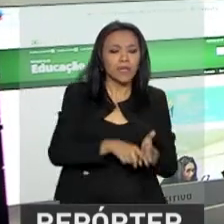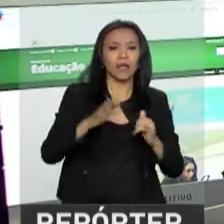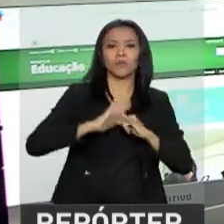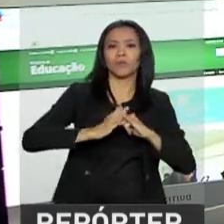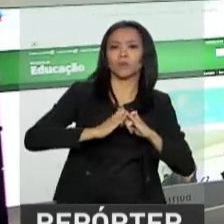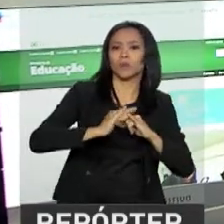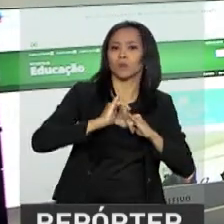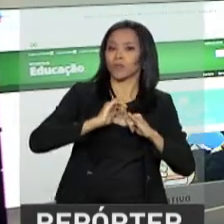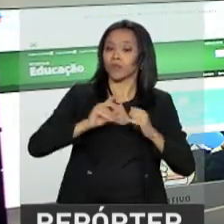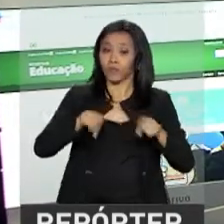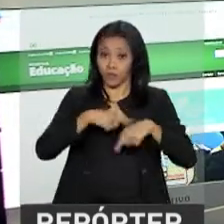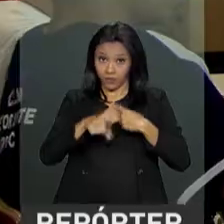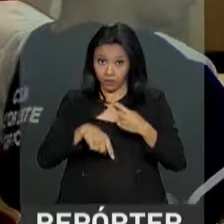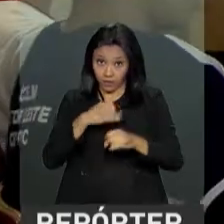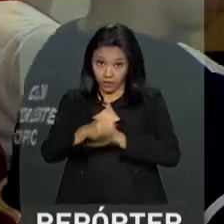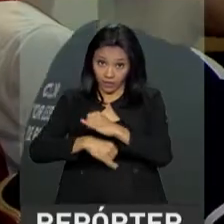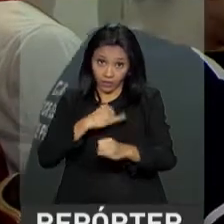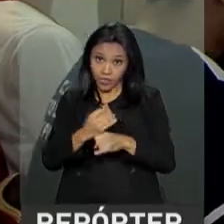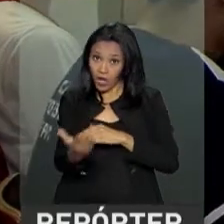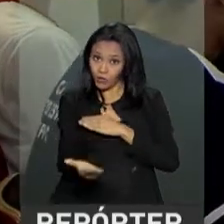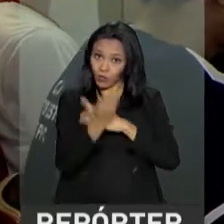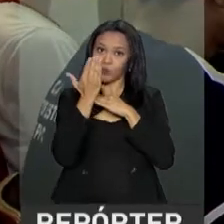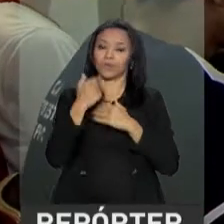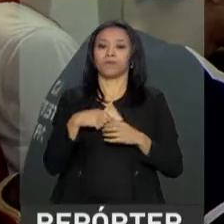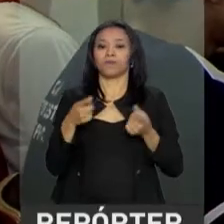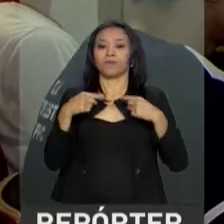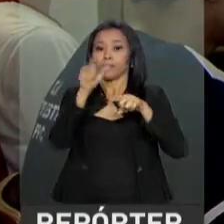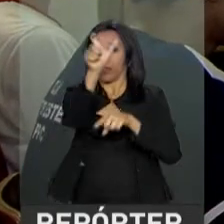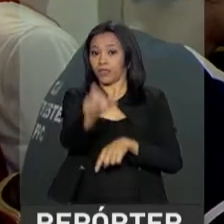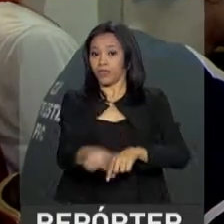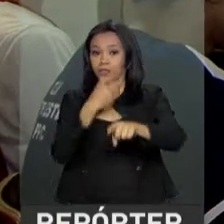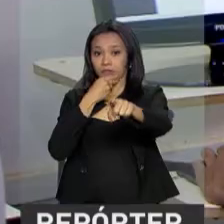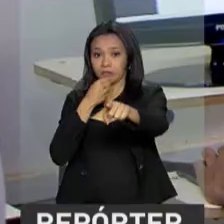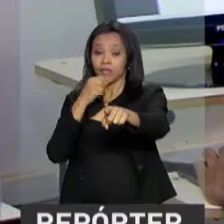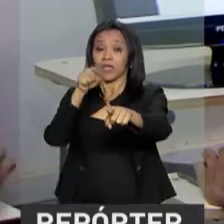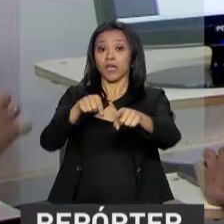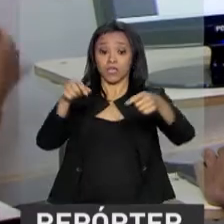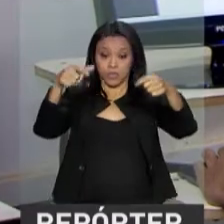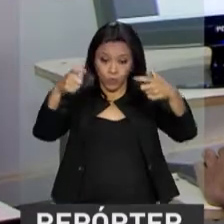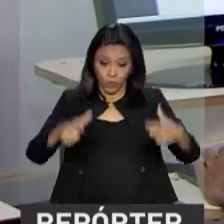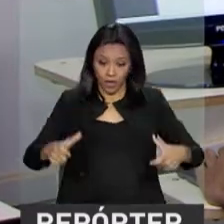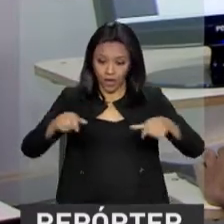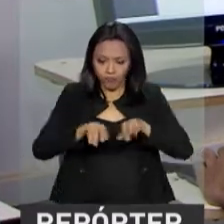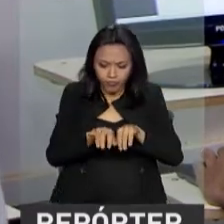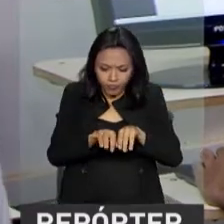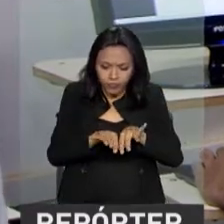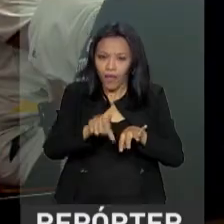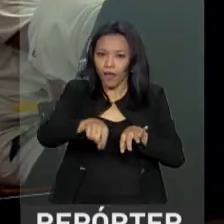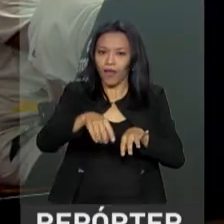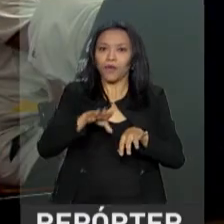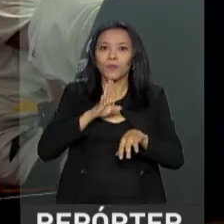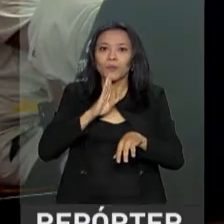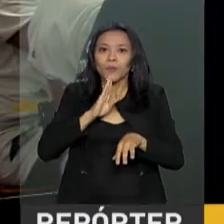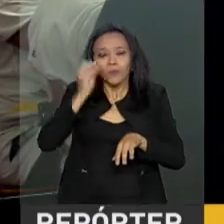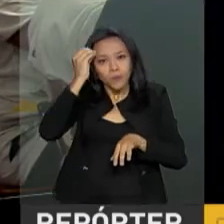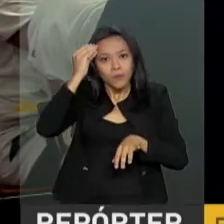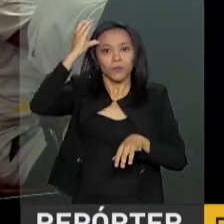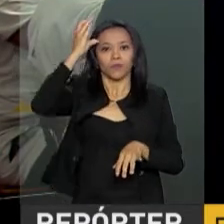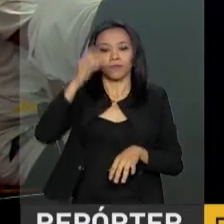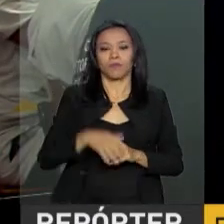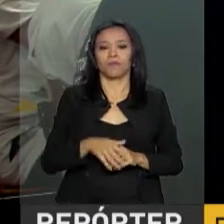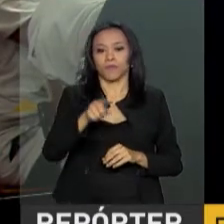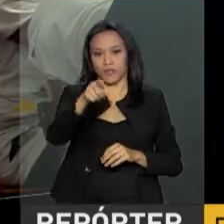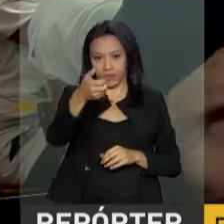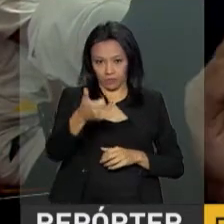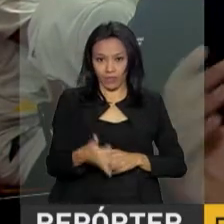internet é muito importante para o estado já para flávio o laboratório de informática é fonte de conhecimento eu acho importante